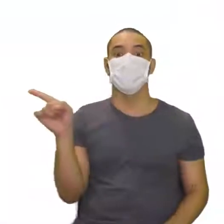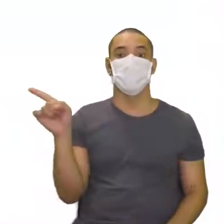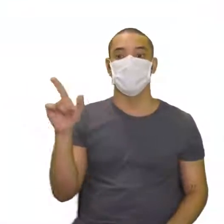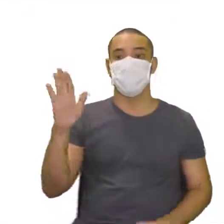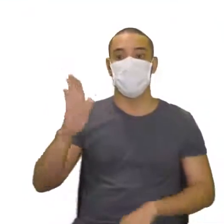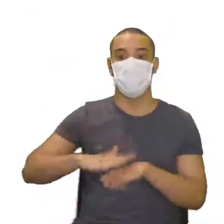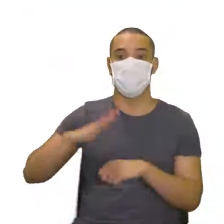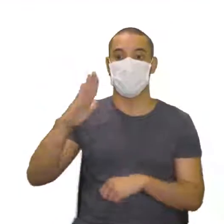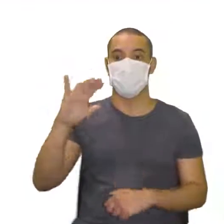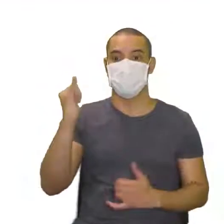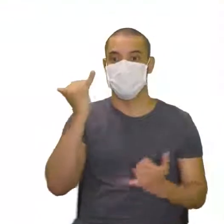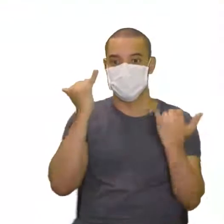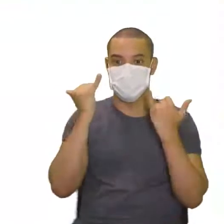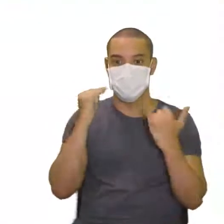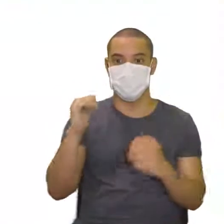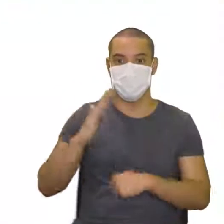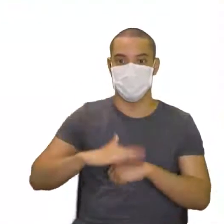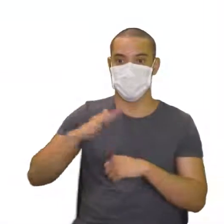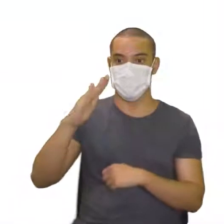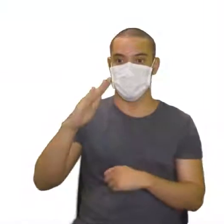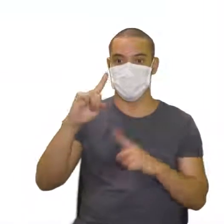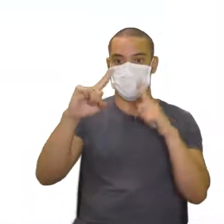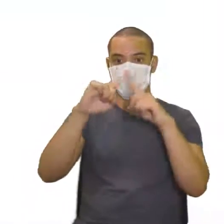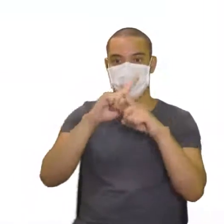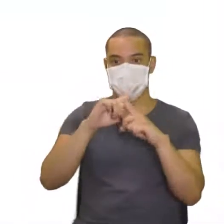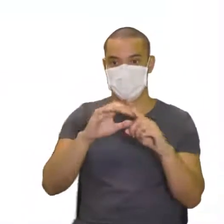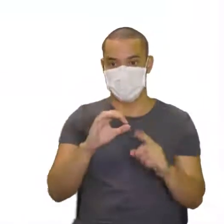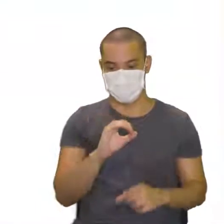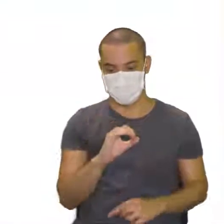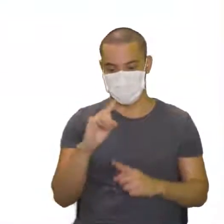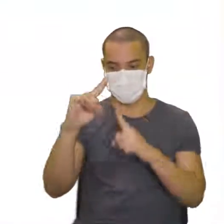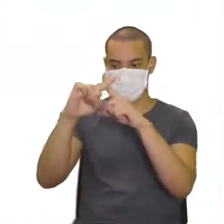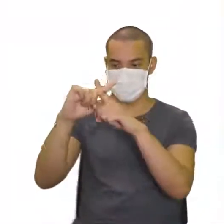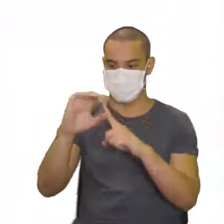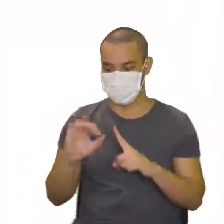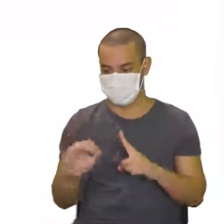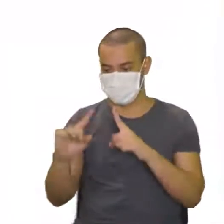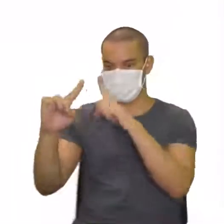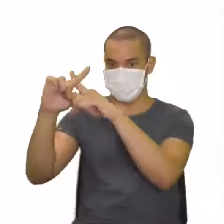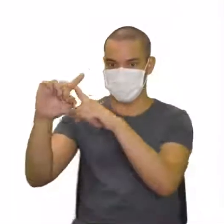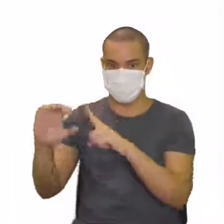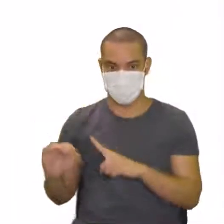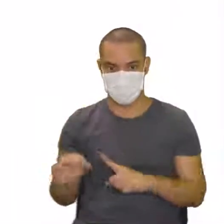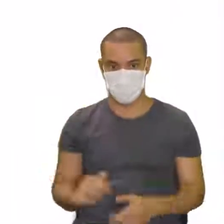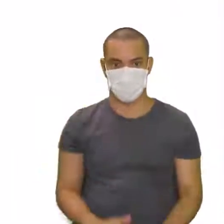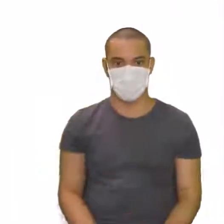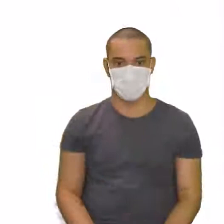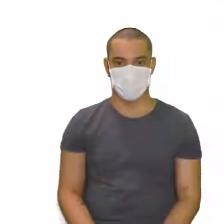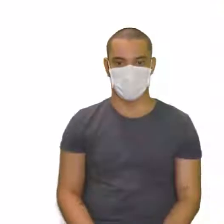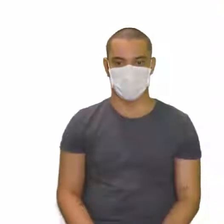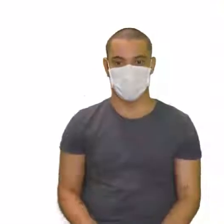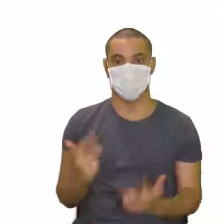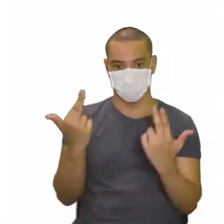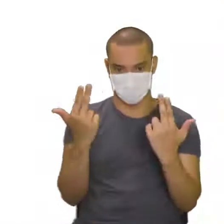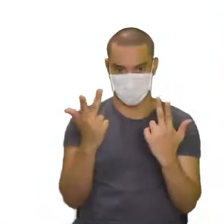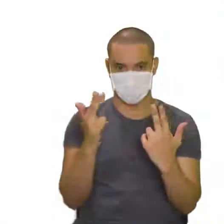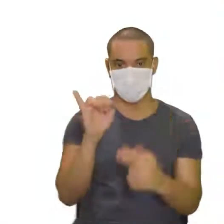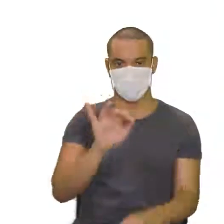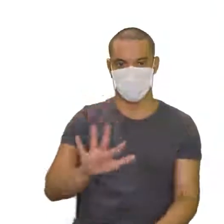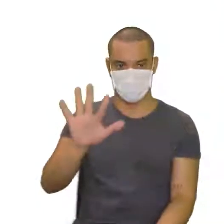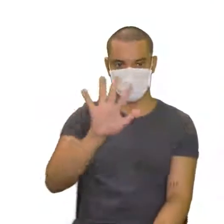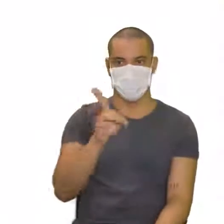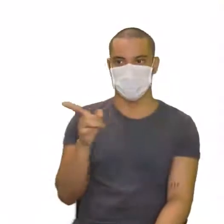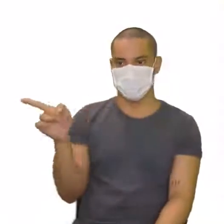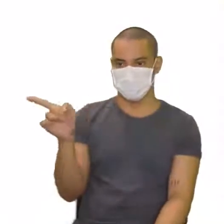que são dadas essas linhas de indução aí, obtidas aqui, olha só, deixa eu voltar rapidinho, nessa imagem, tá